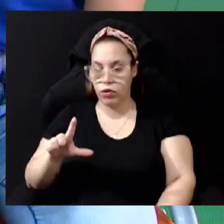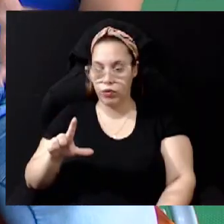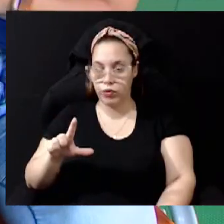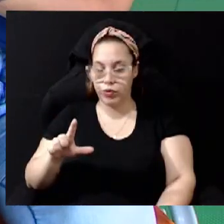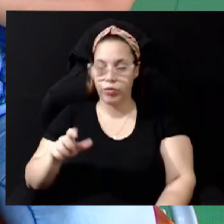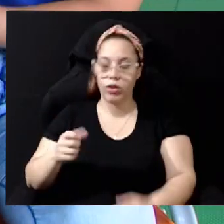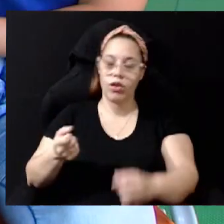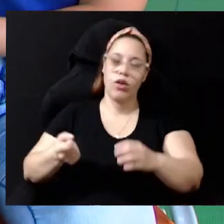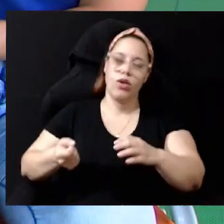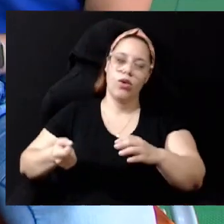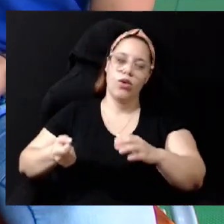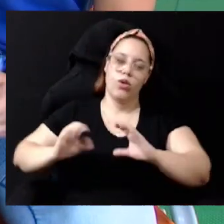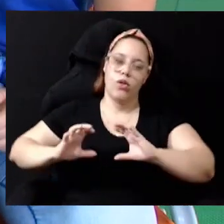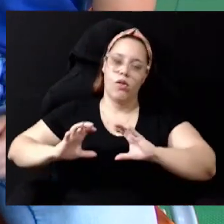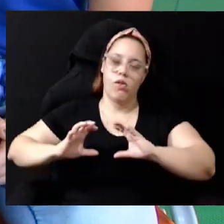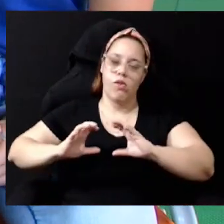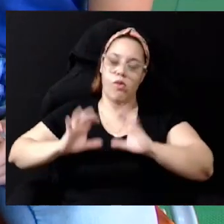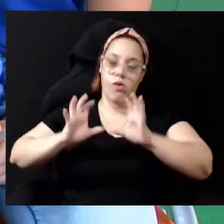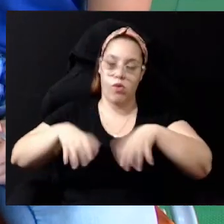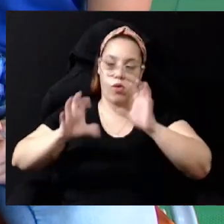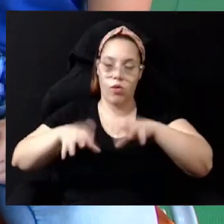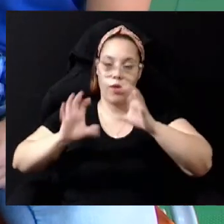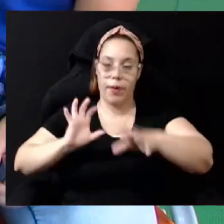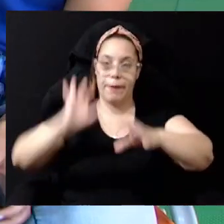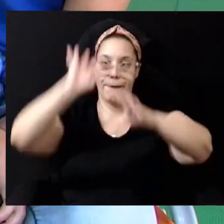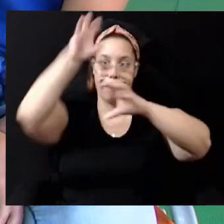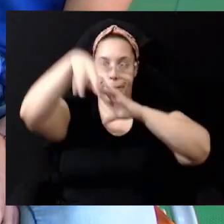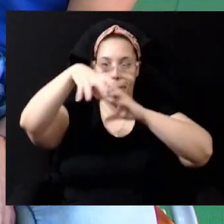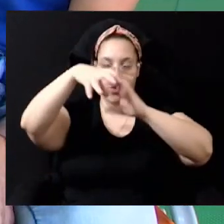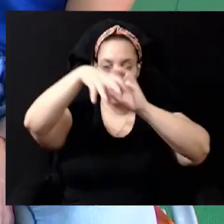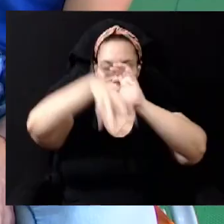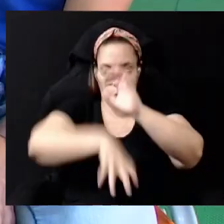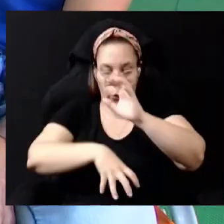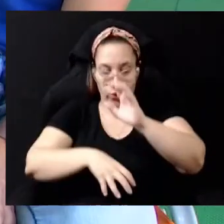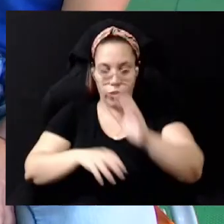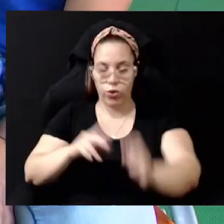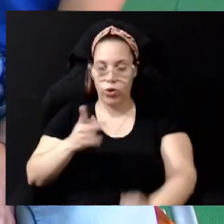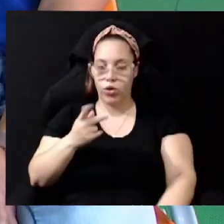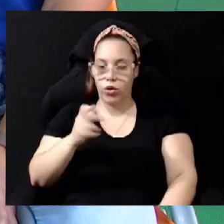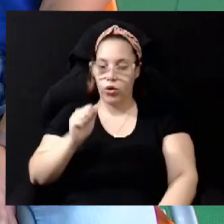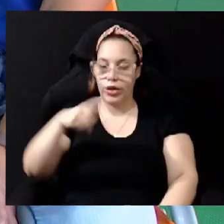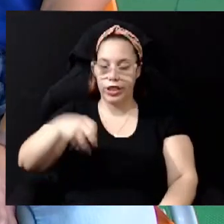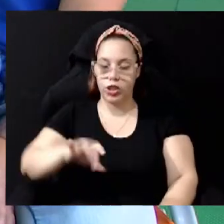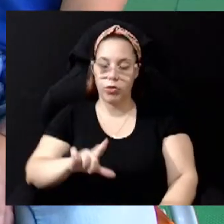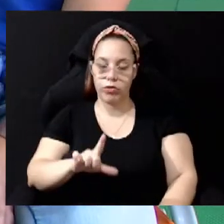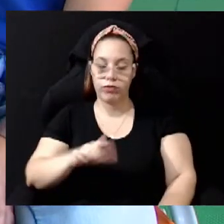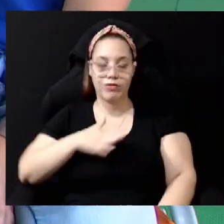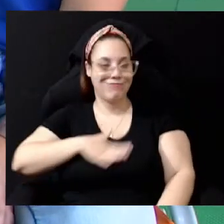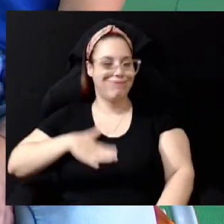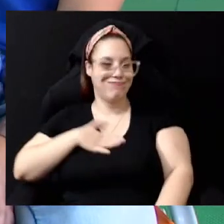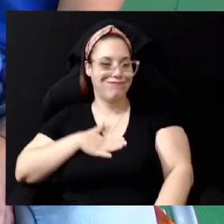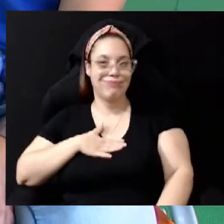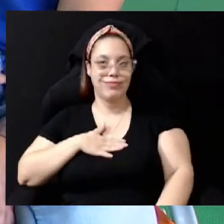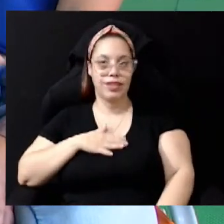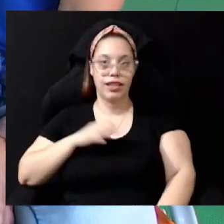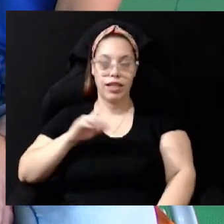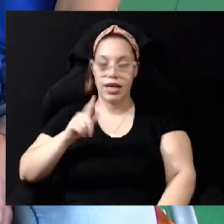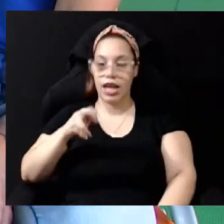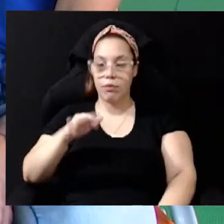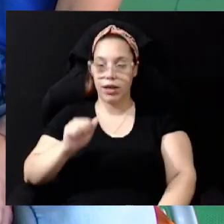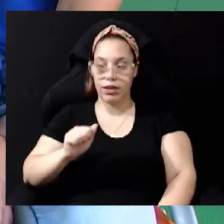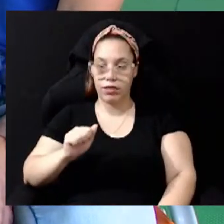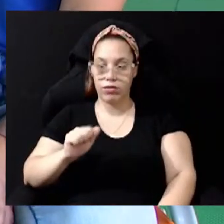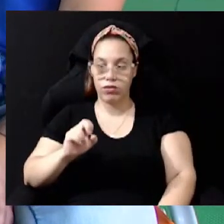uma forma mais lúdica. Então, muito mais uma brincadeira do handball. O que eu gosto de falar para eles que eles adoram é